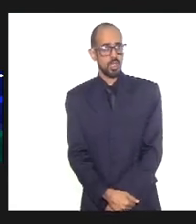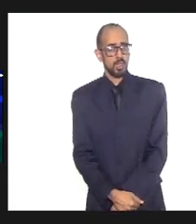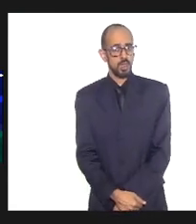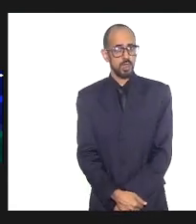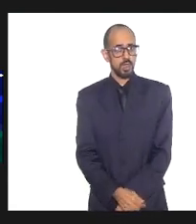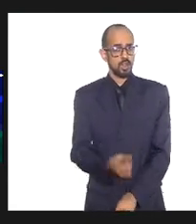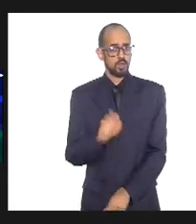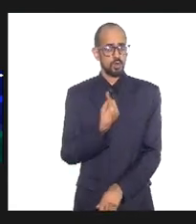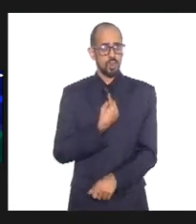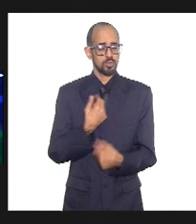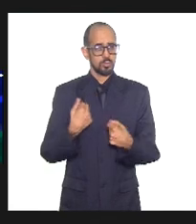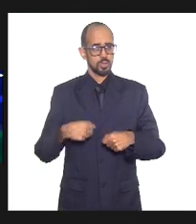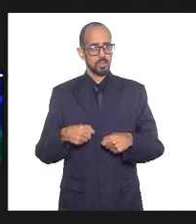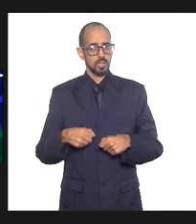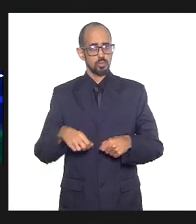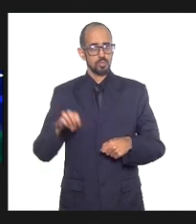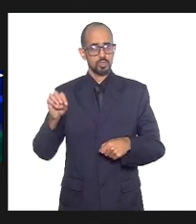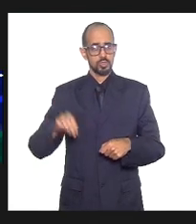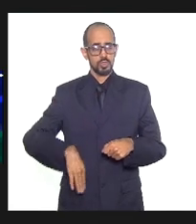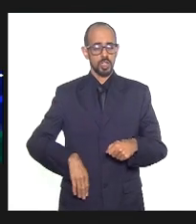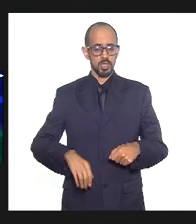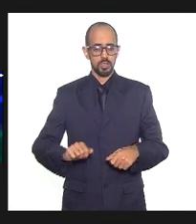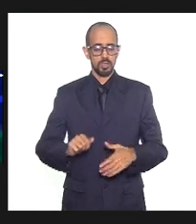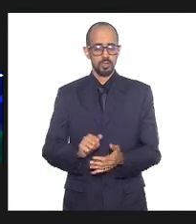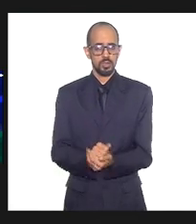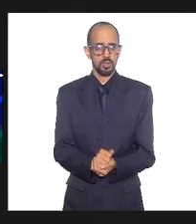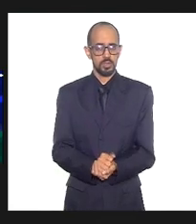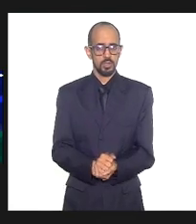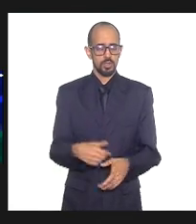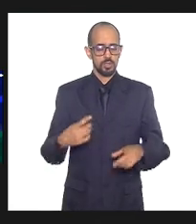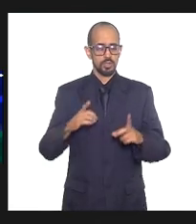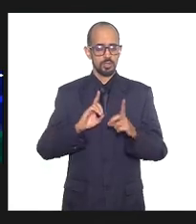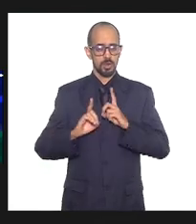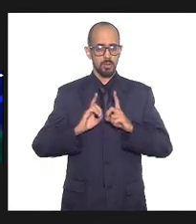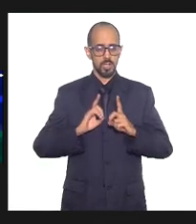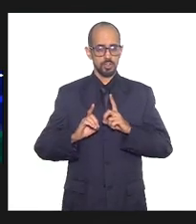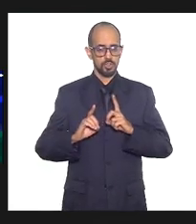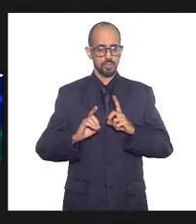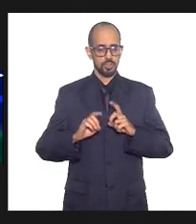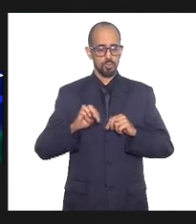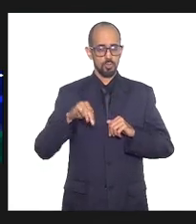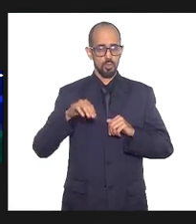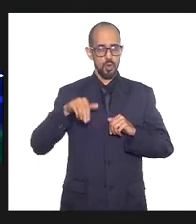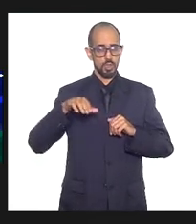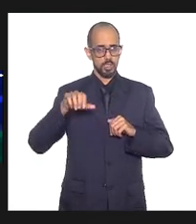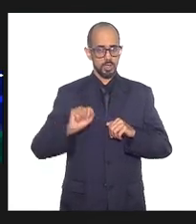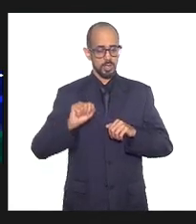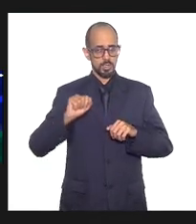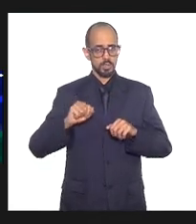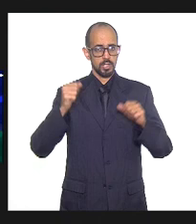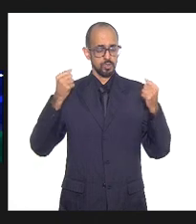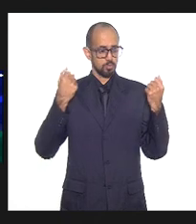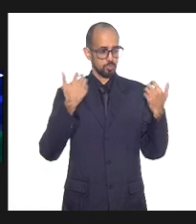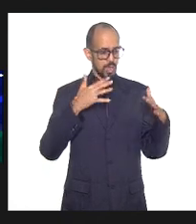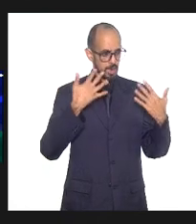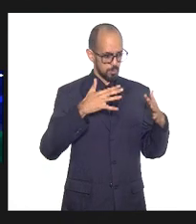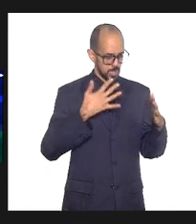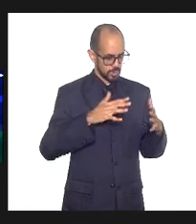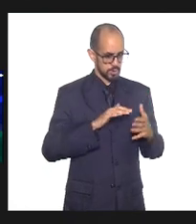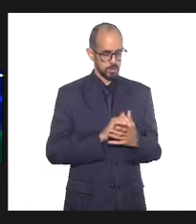precisamos, sim, fazer esse debate. E a deputada Mônica está de parabéns. E, por isso,